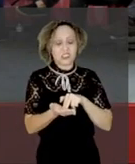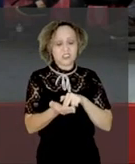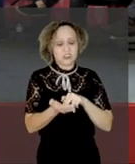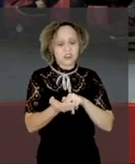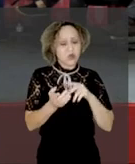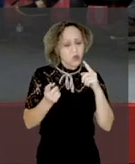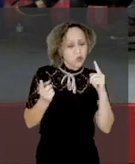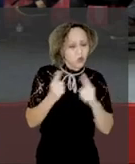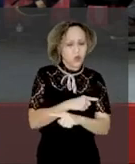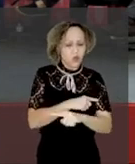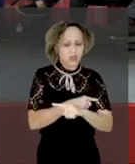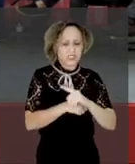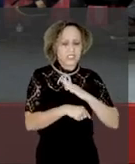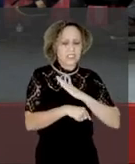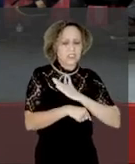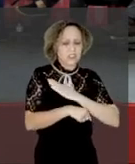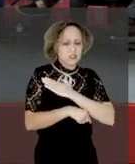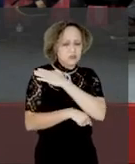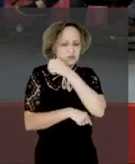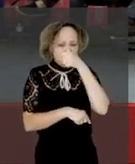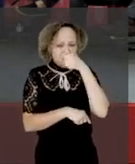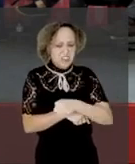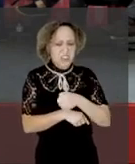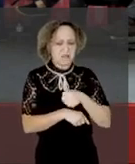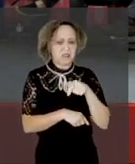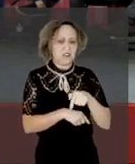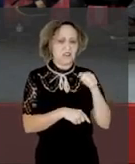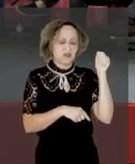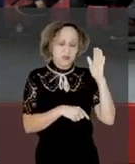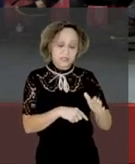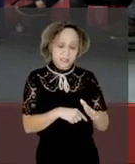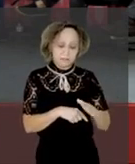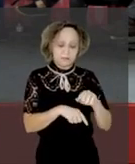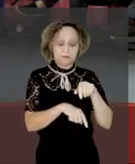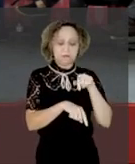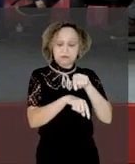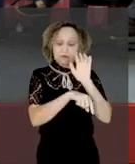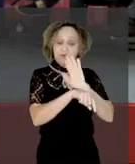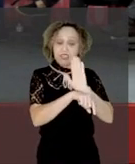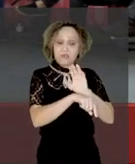base evangélica popular nesse país.